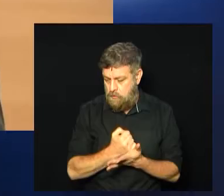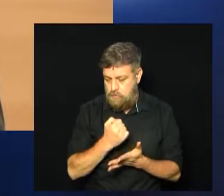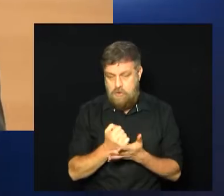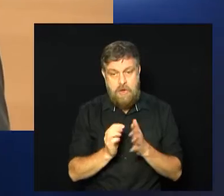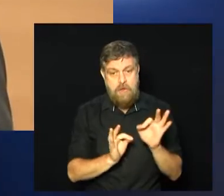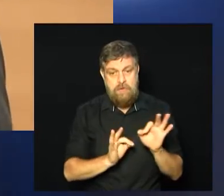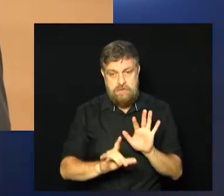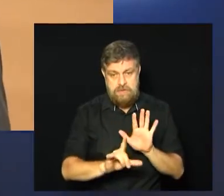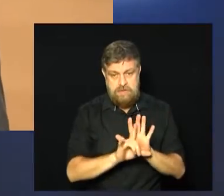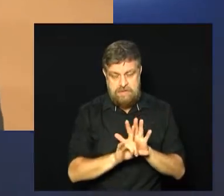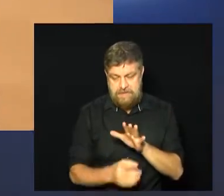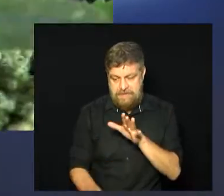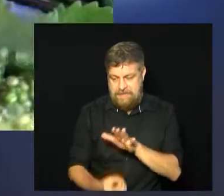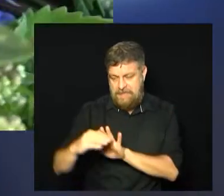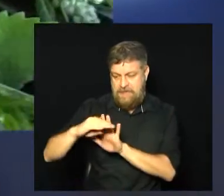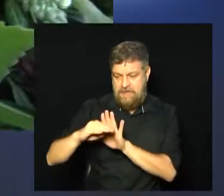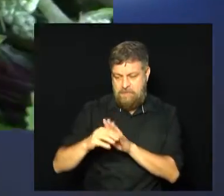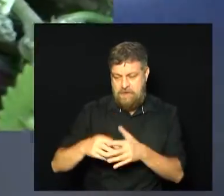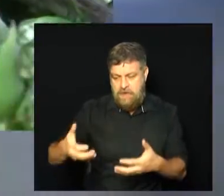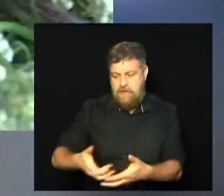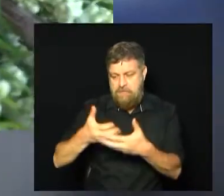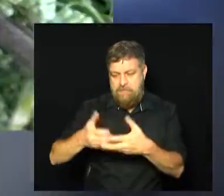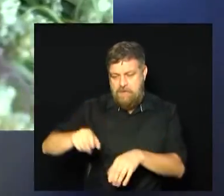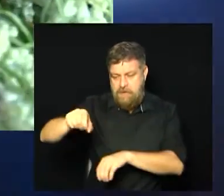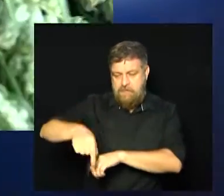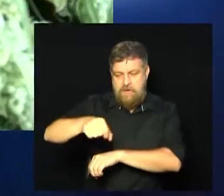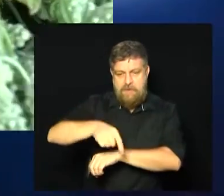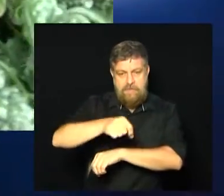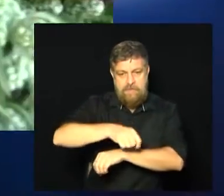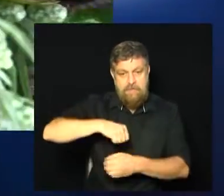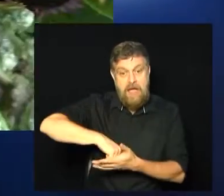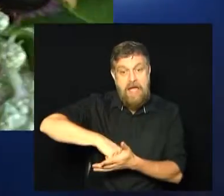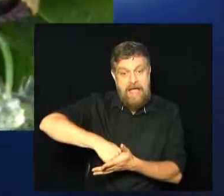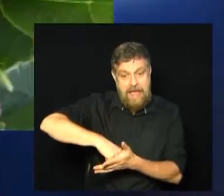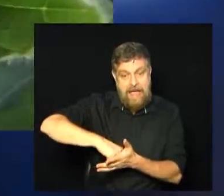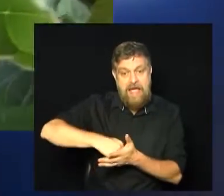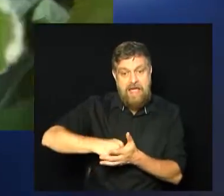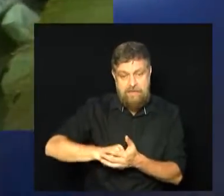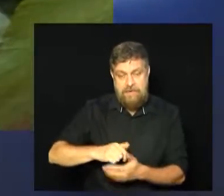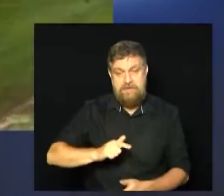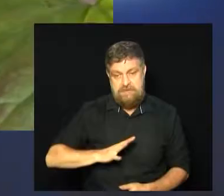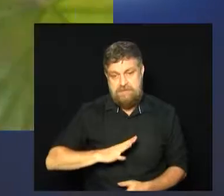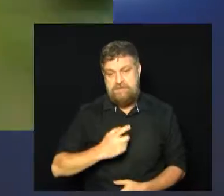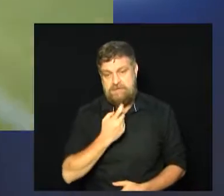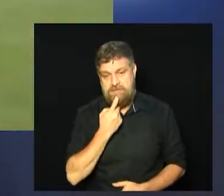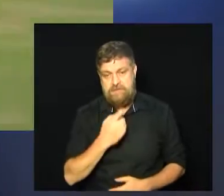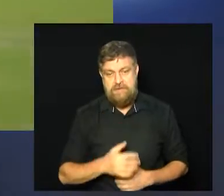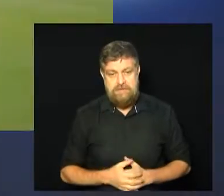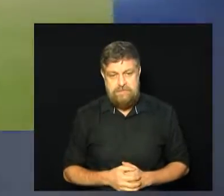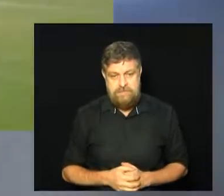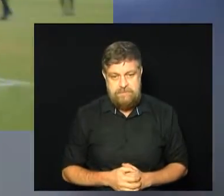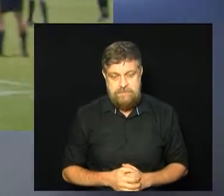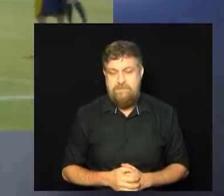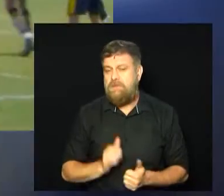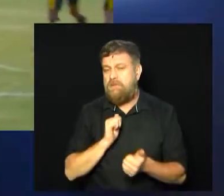de lei que institui o programa Horta Comunitária de Plantas Medicinais e Fitoterápicas em Campinas. E